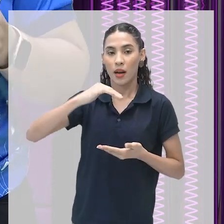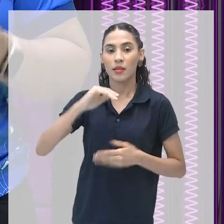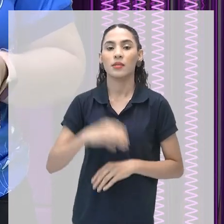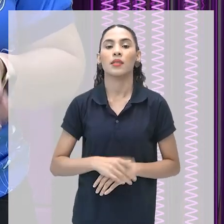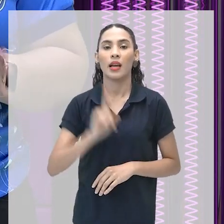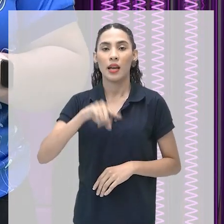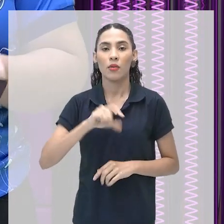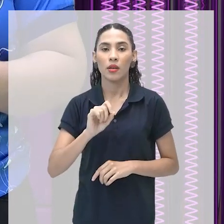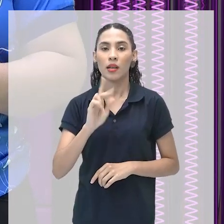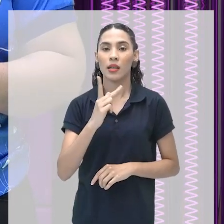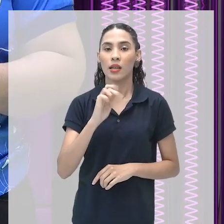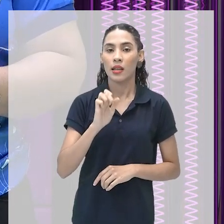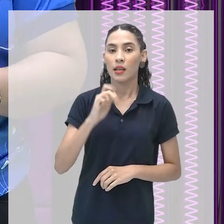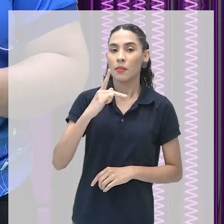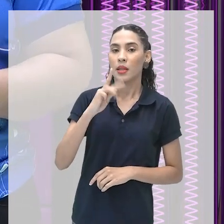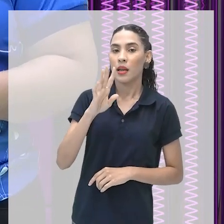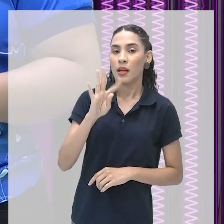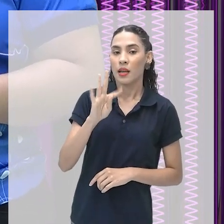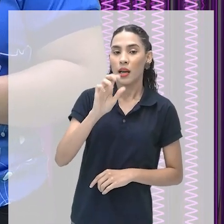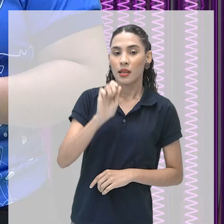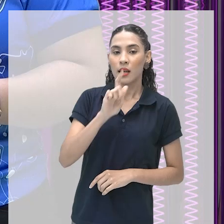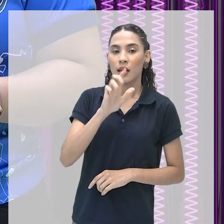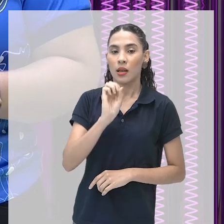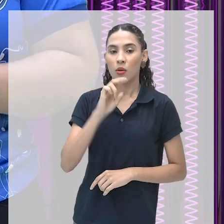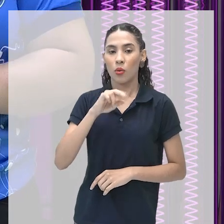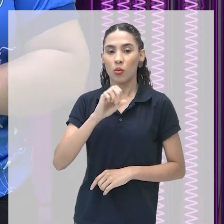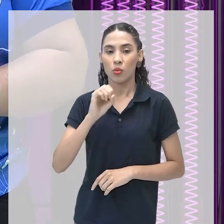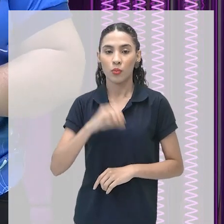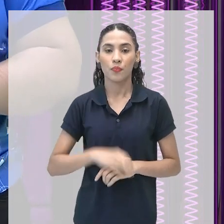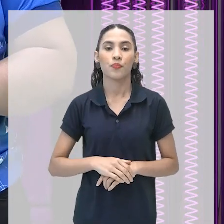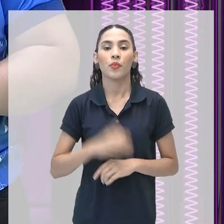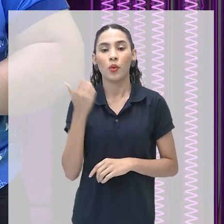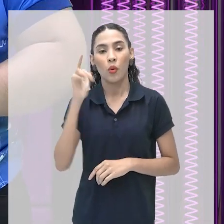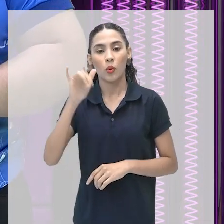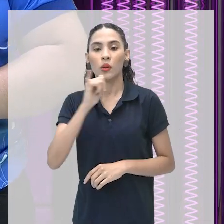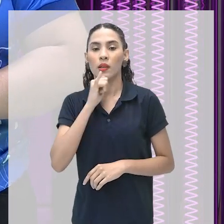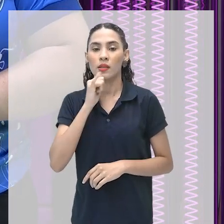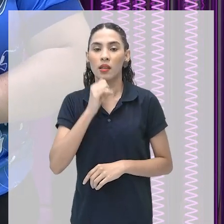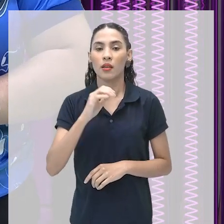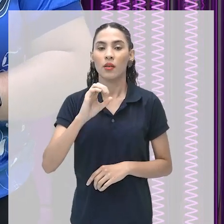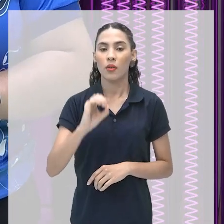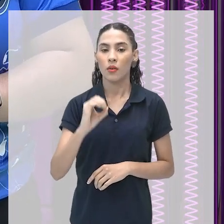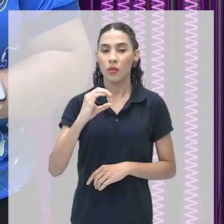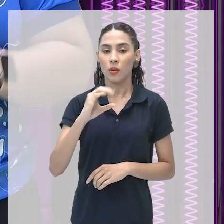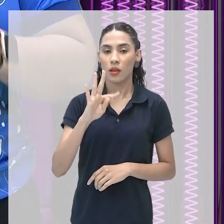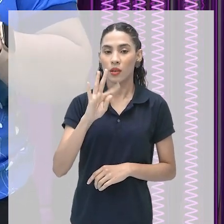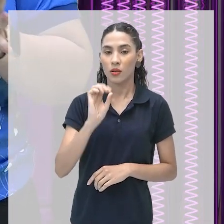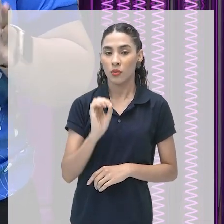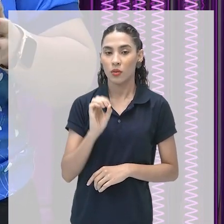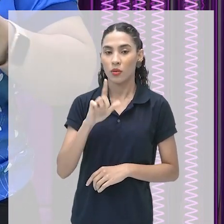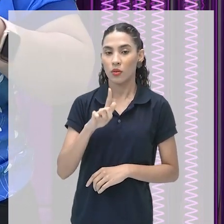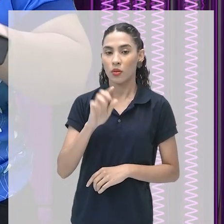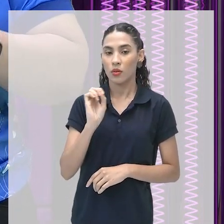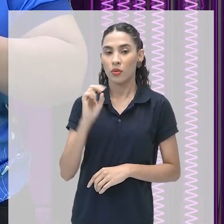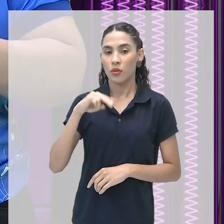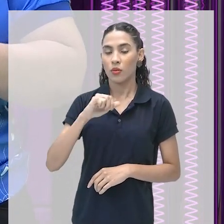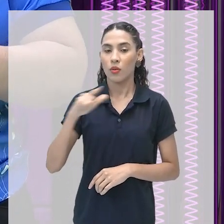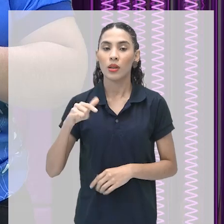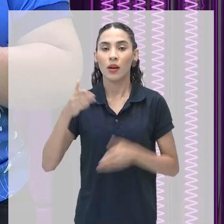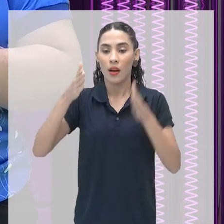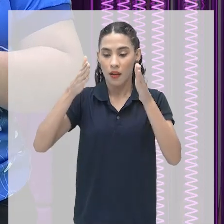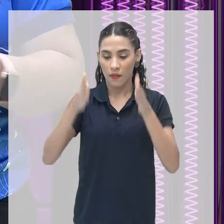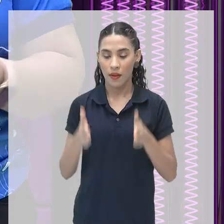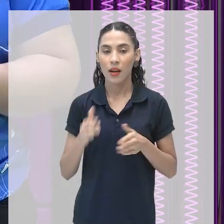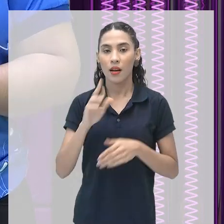por heptágonos. E aqui, por último, eu trouxe o prisma octogonal, né? As faces continuam